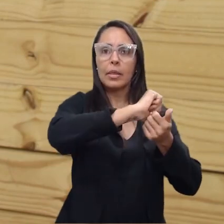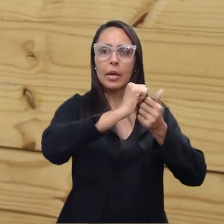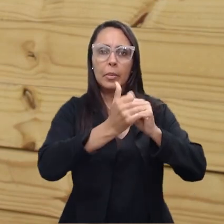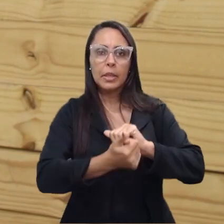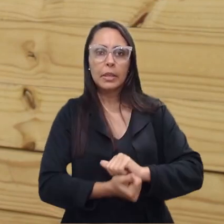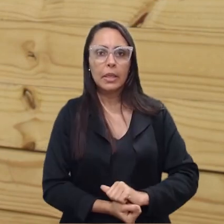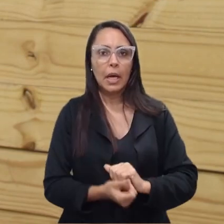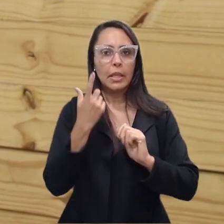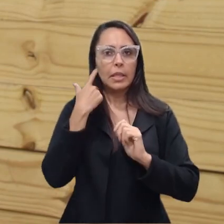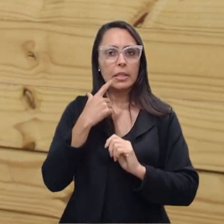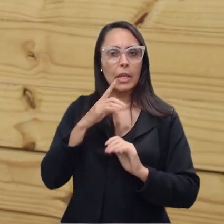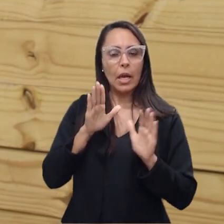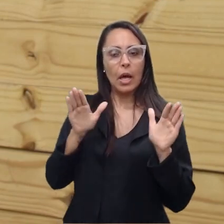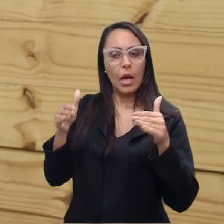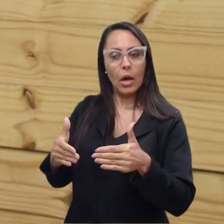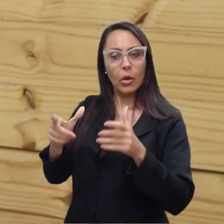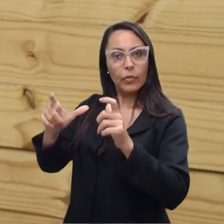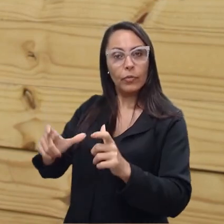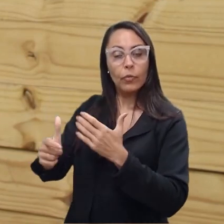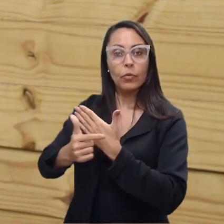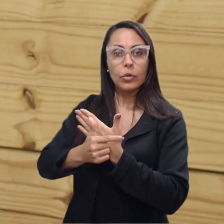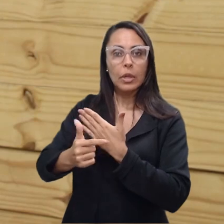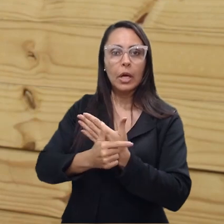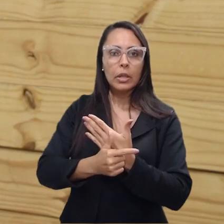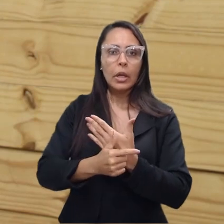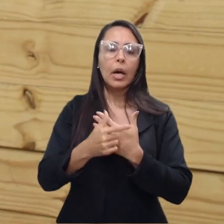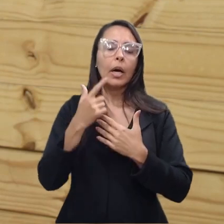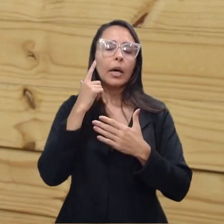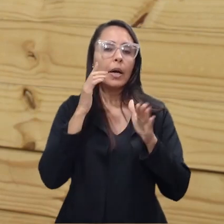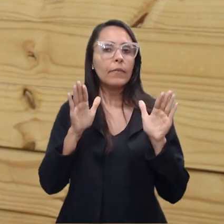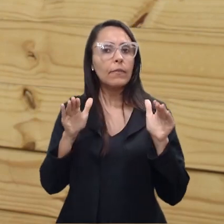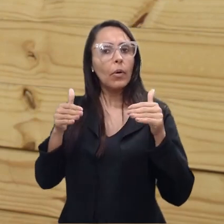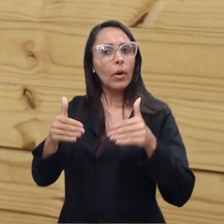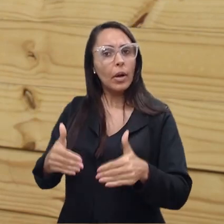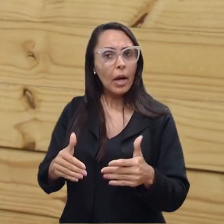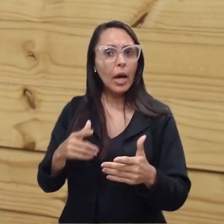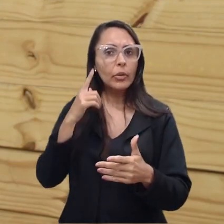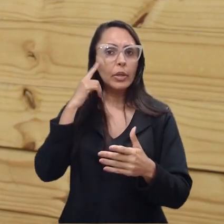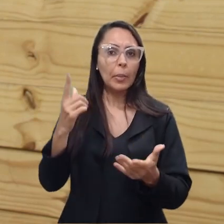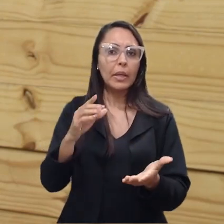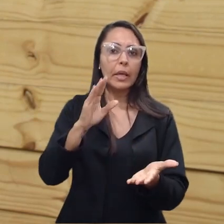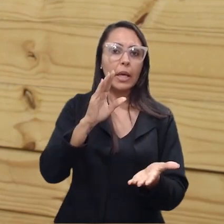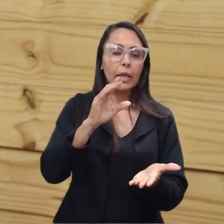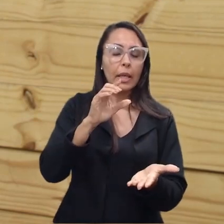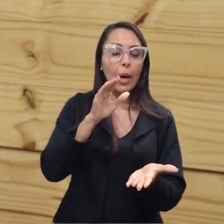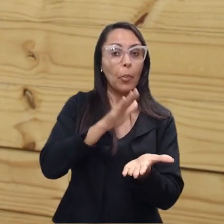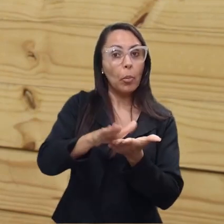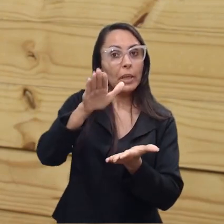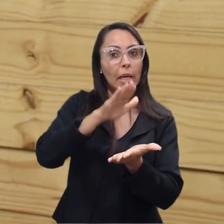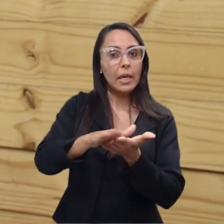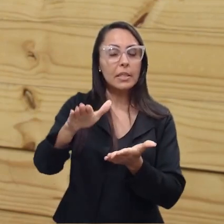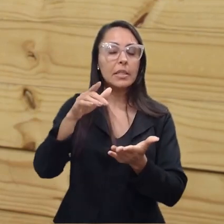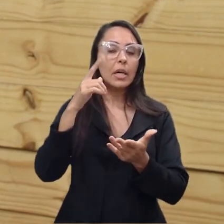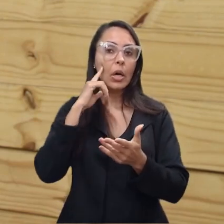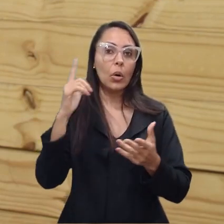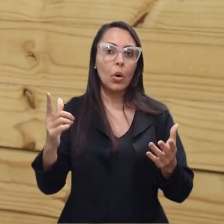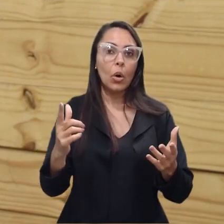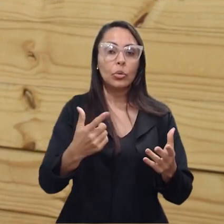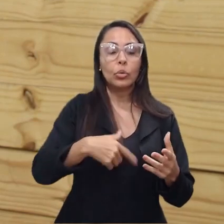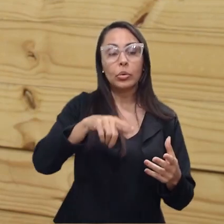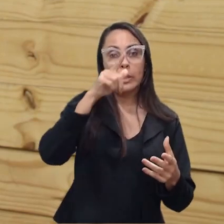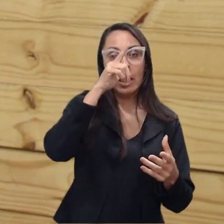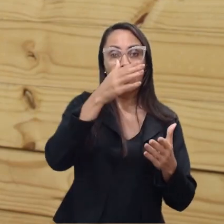será lotado na função para a qual for designado a partir da publicação da portaria,